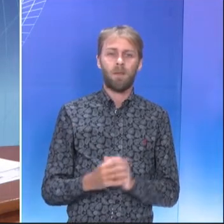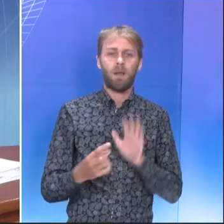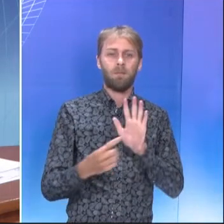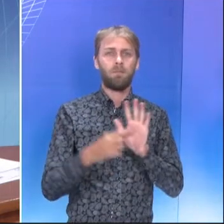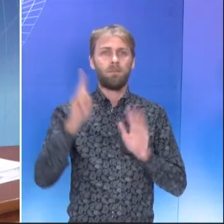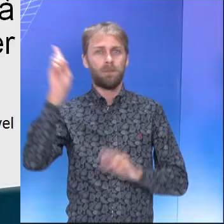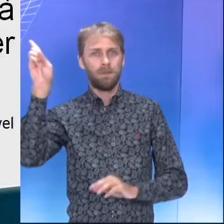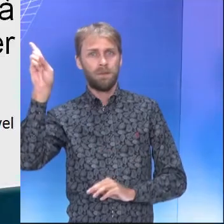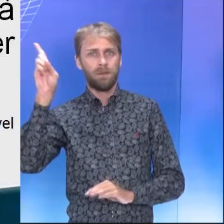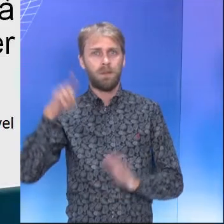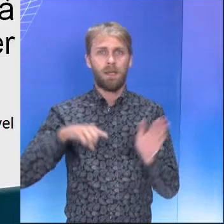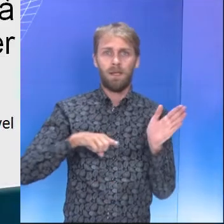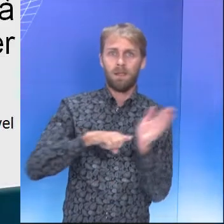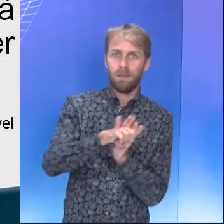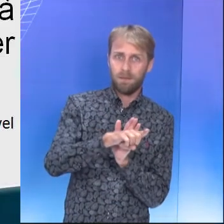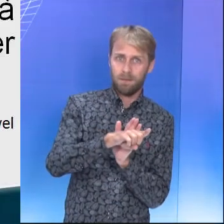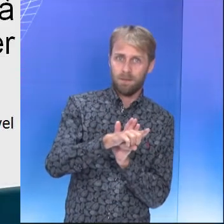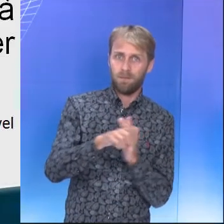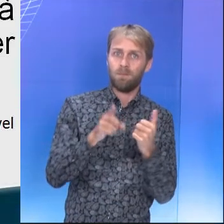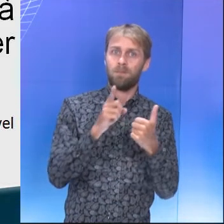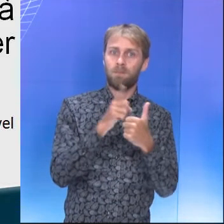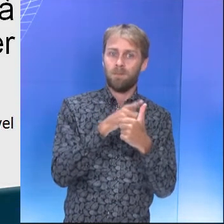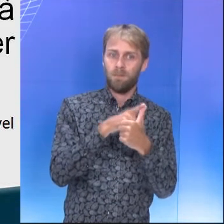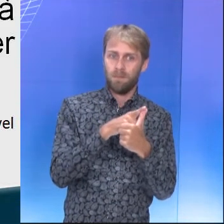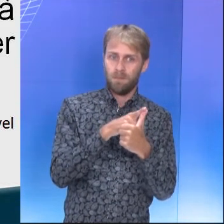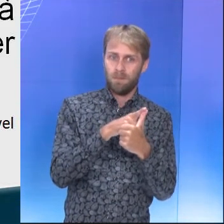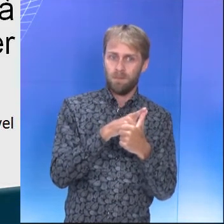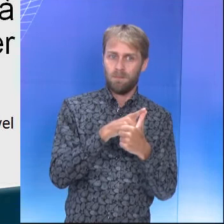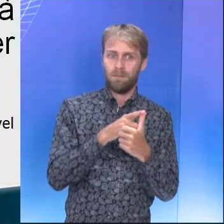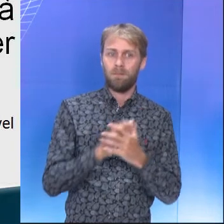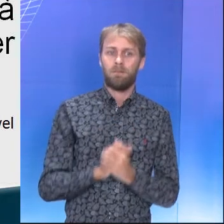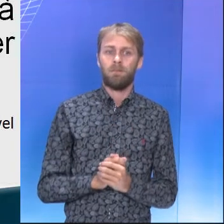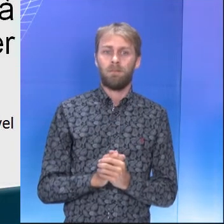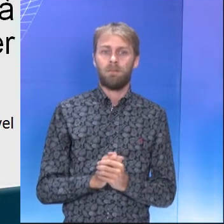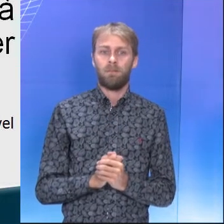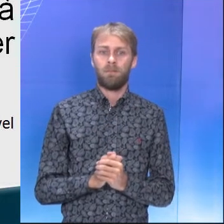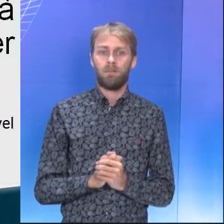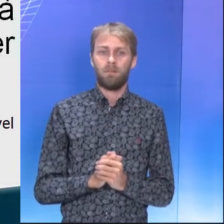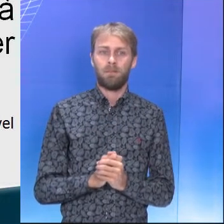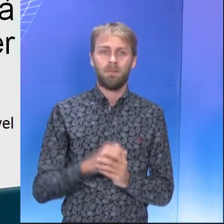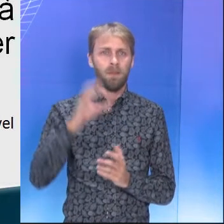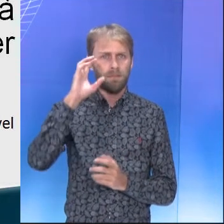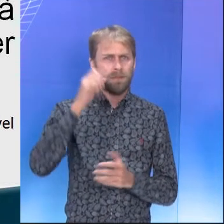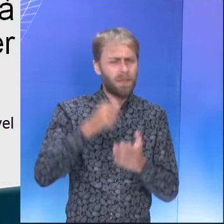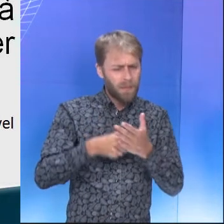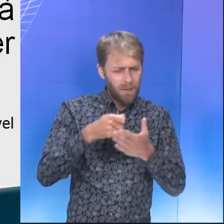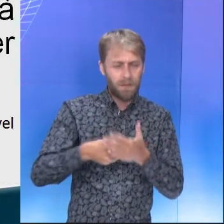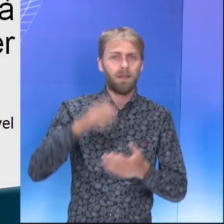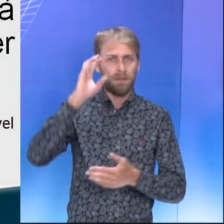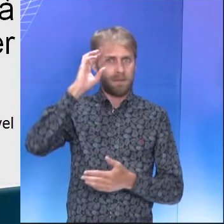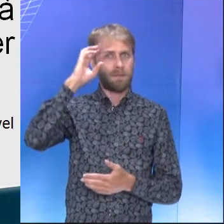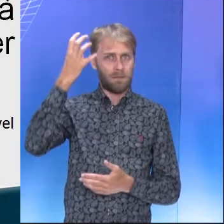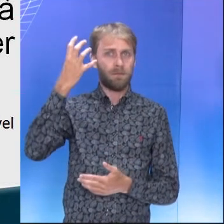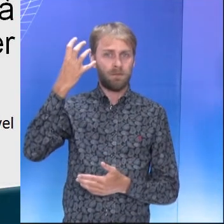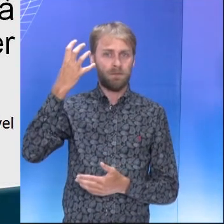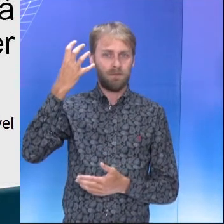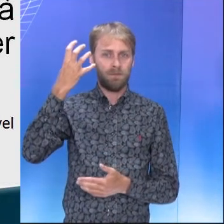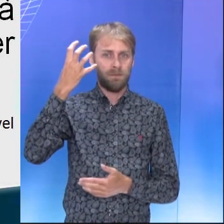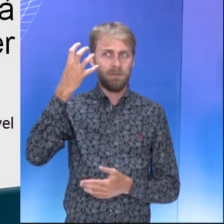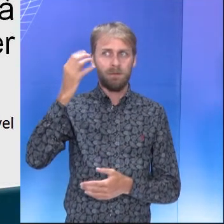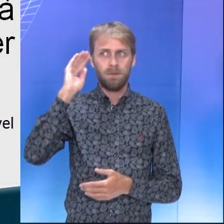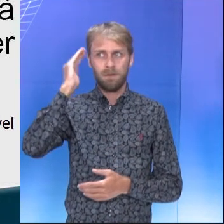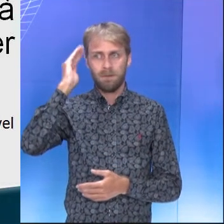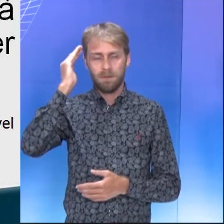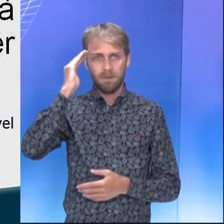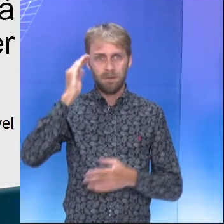A primeira questão, então, que a gente vai estudar, vamos resolvê-la e tentar entender